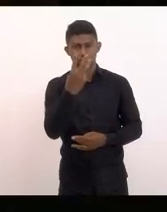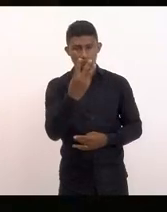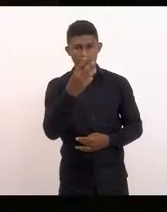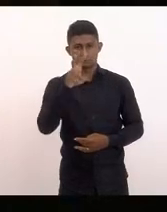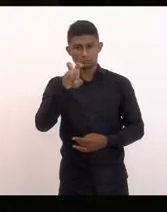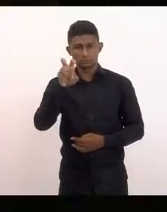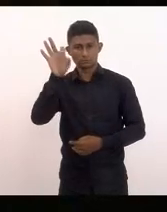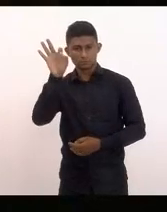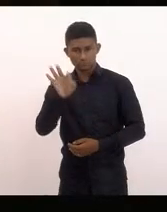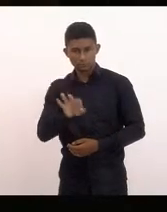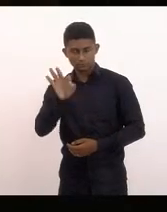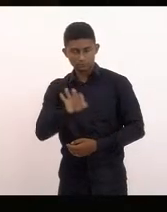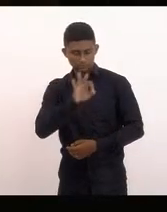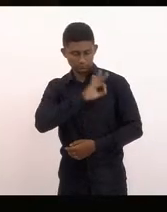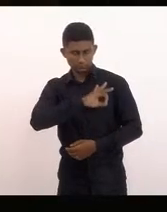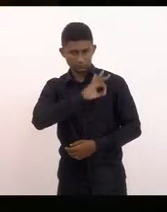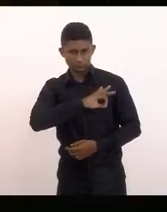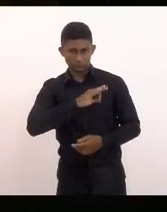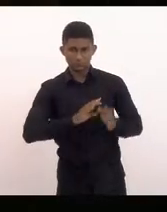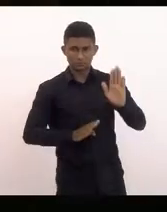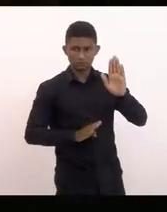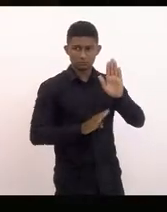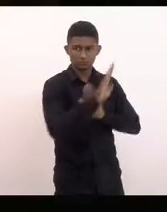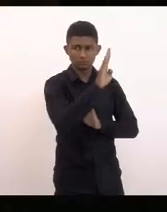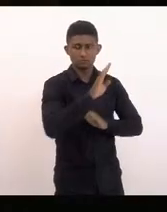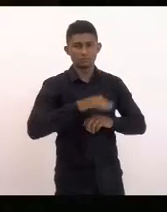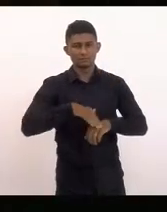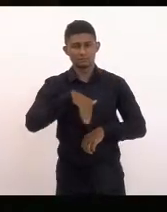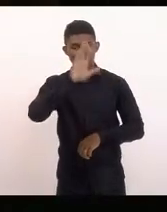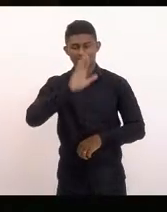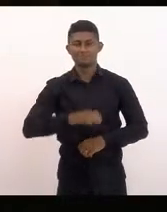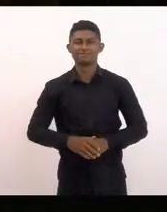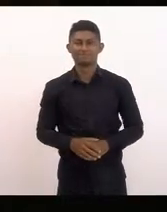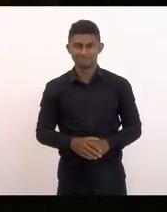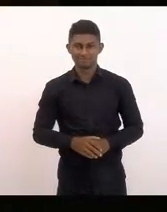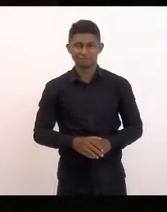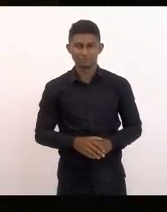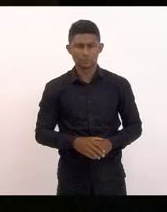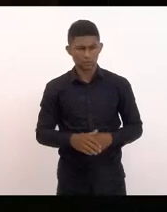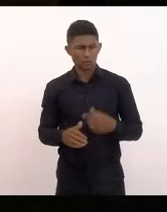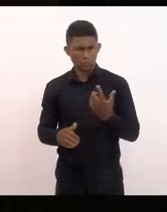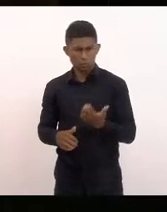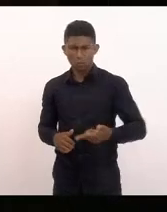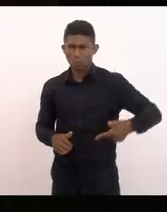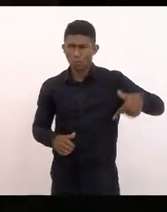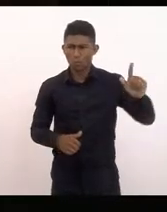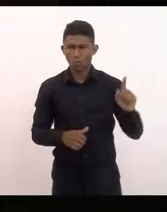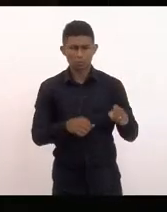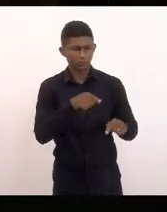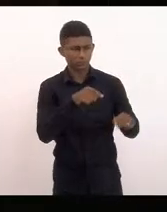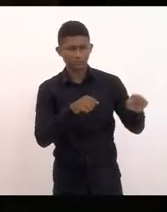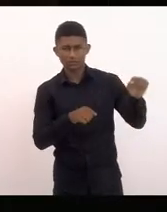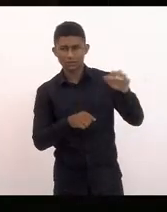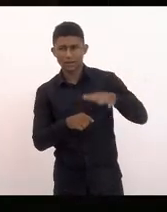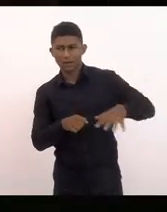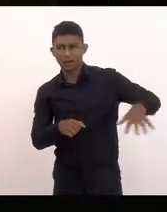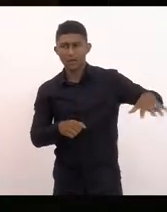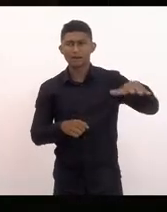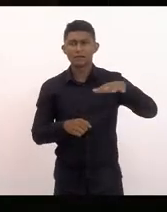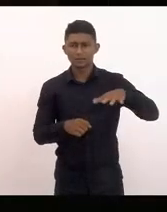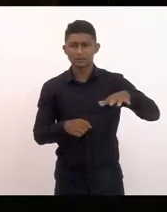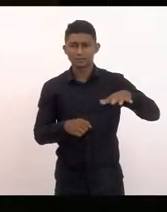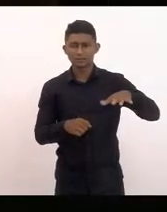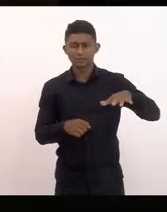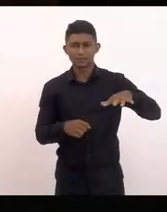35% de aumento de salário. Não há nenhuma categoria, nenhuma categoria